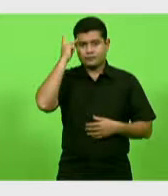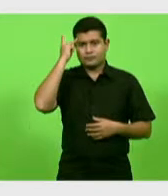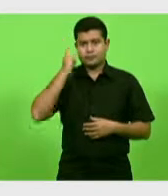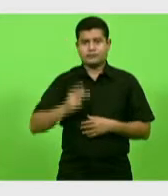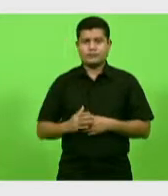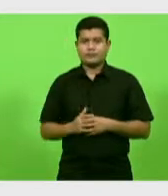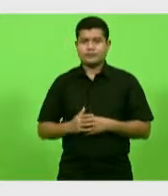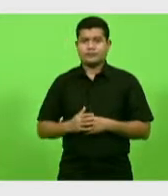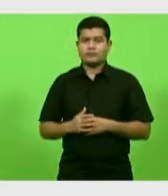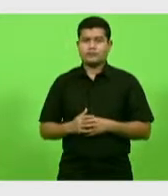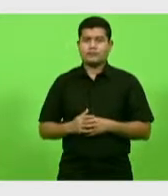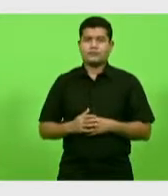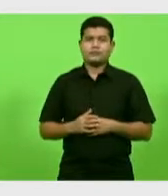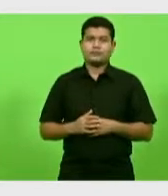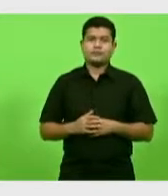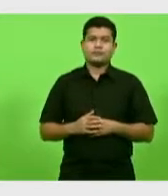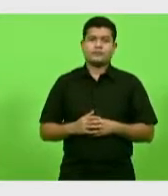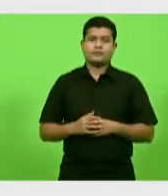Sim, sim.